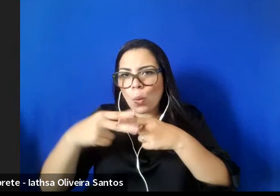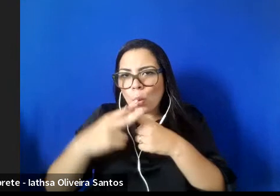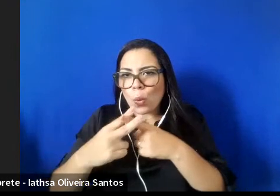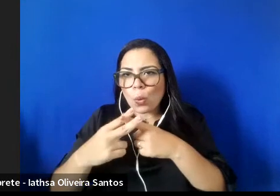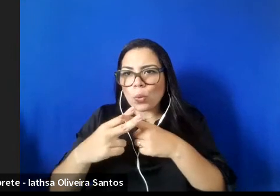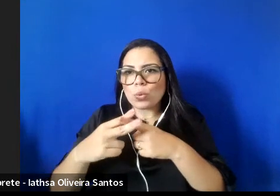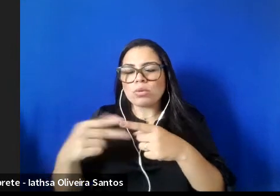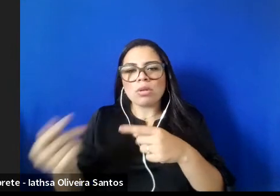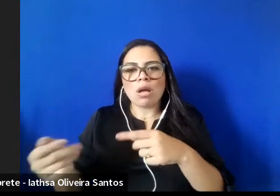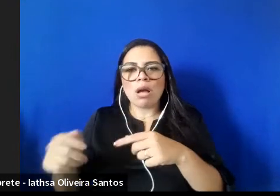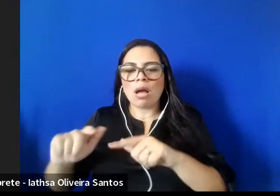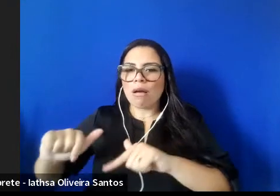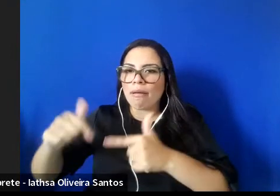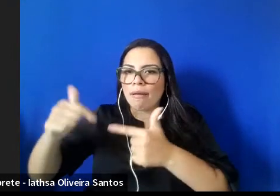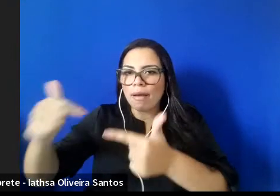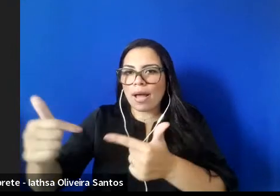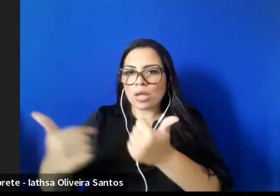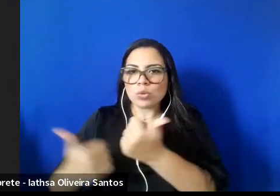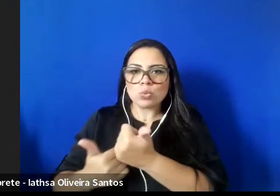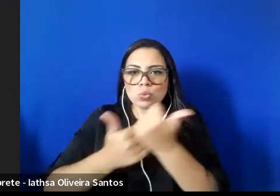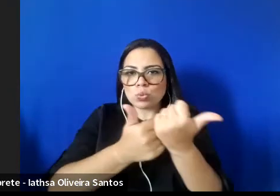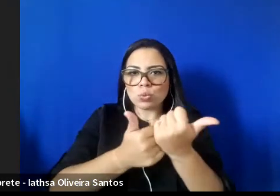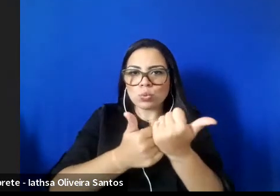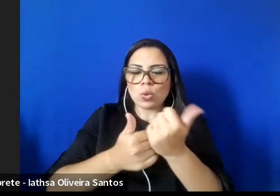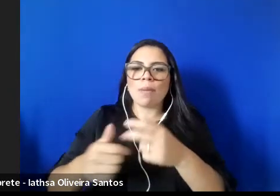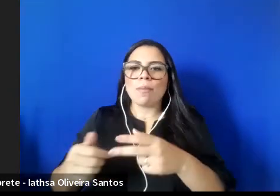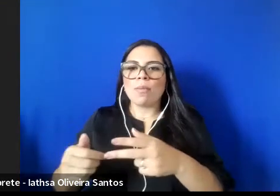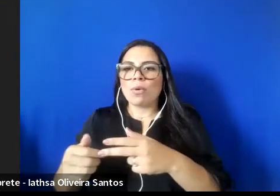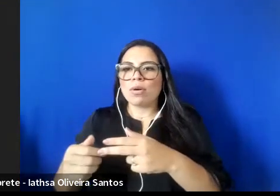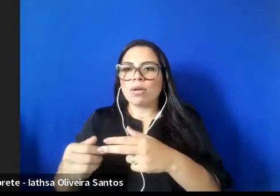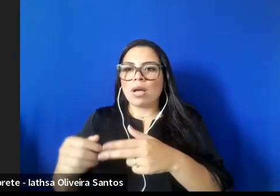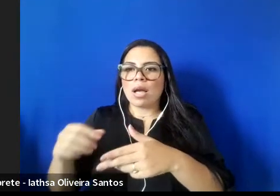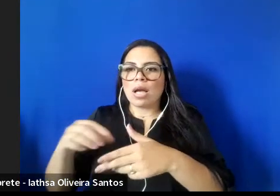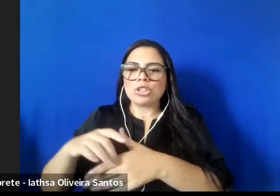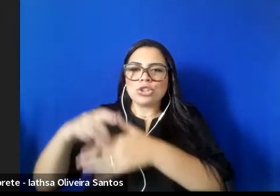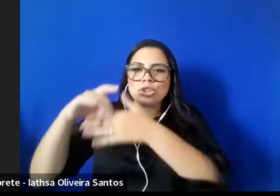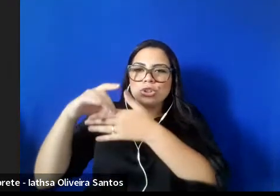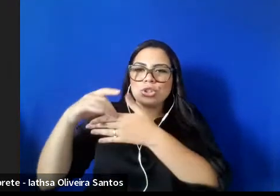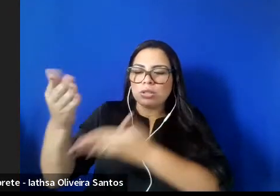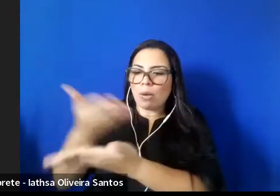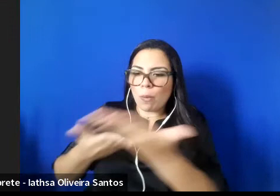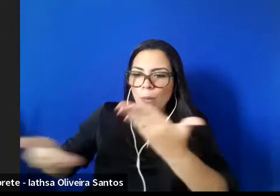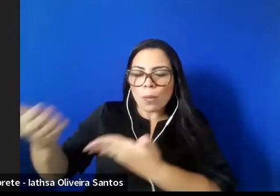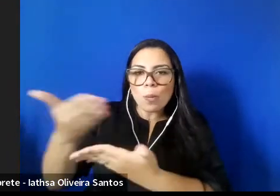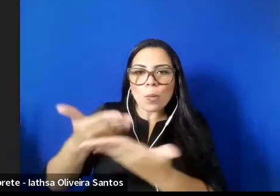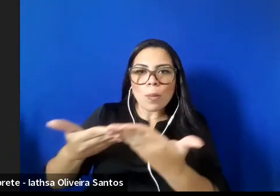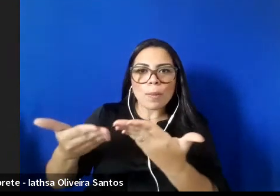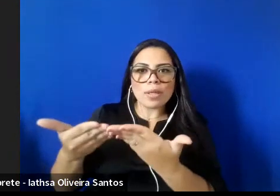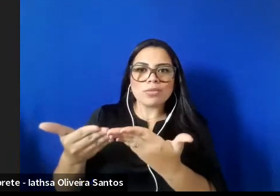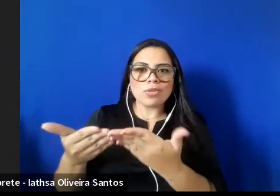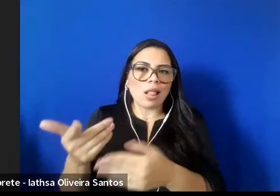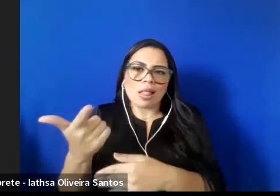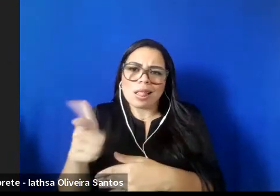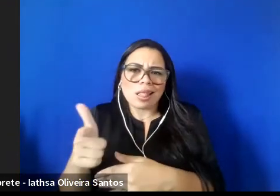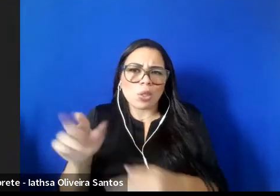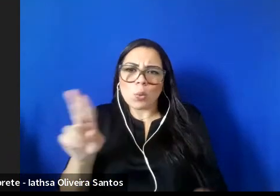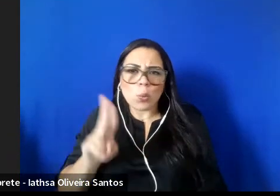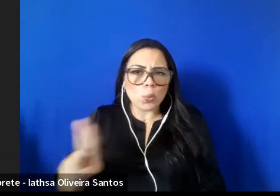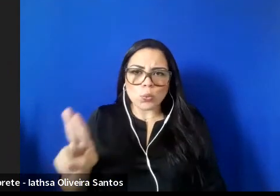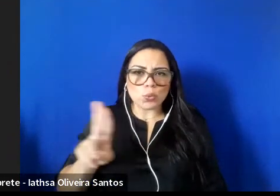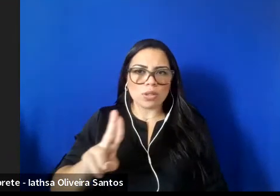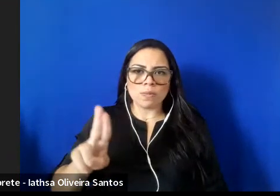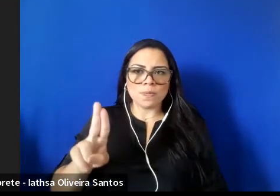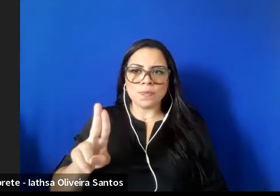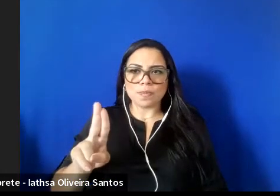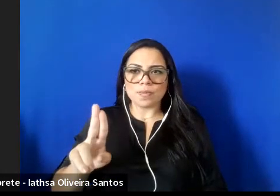atos de cooperação, gestão processual compartilhada, nenhum. Então, não usa. Né?